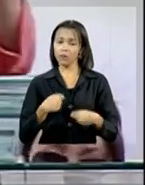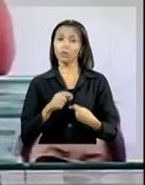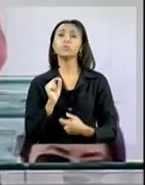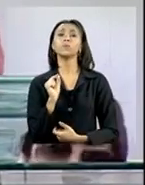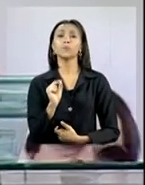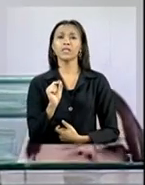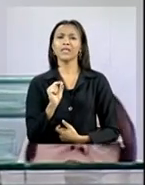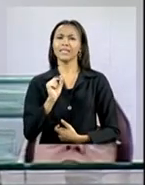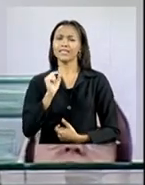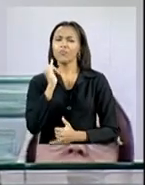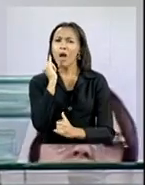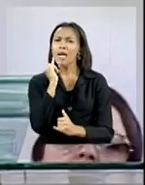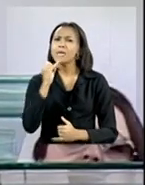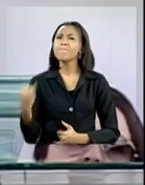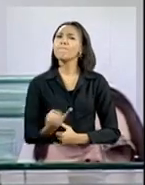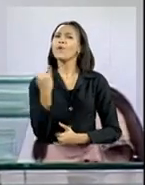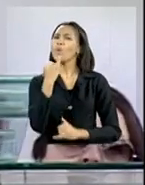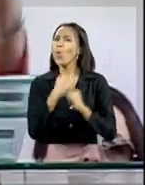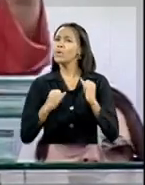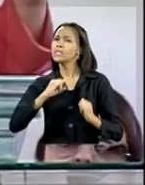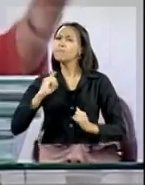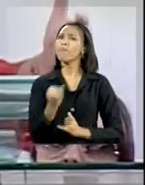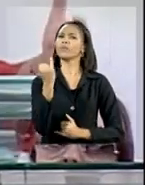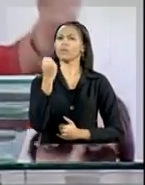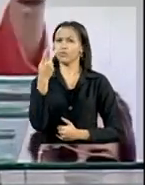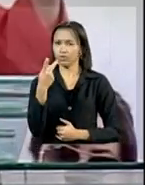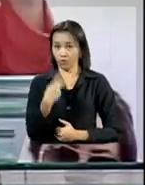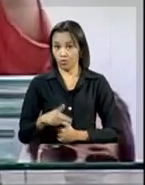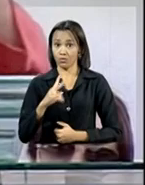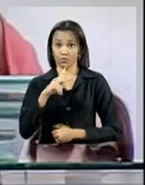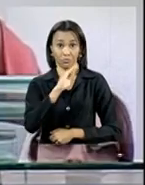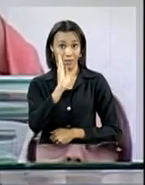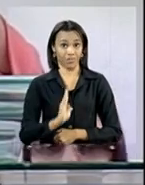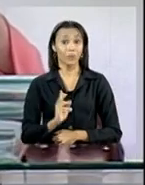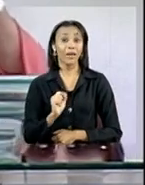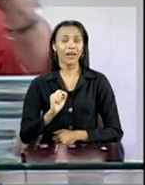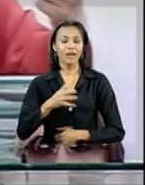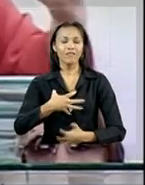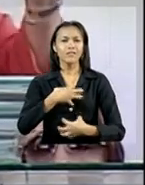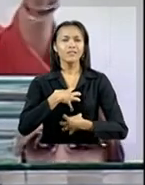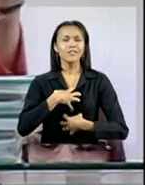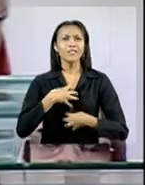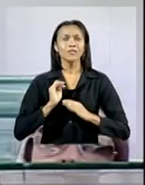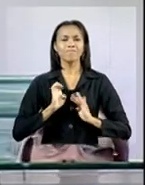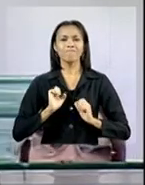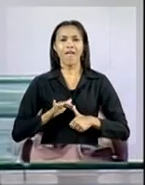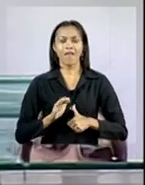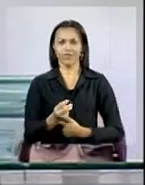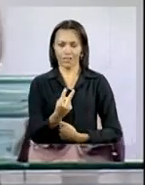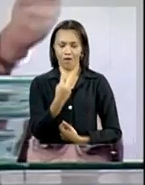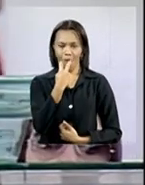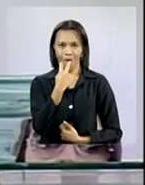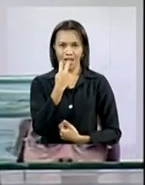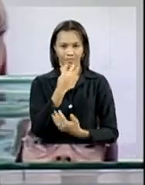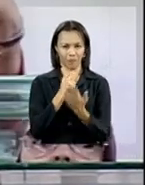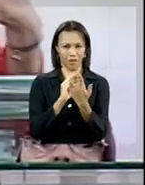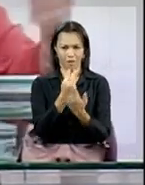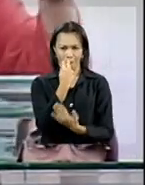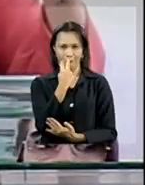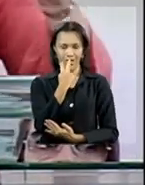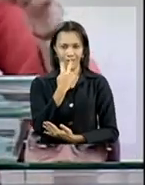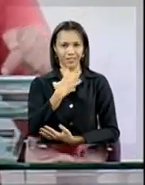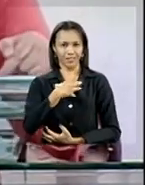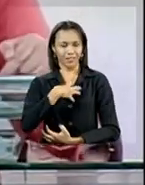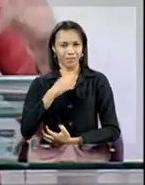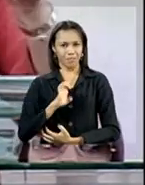coisa importante no nosso país que é a nossa autoestima olhar para nós mesmos e saber